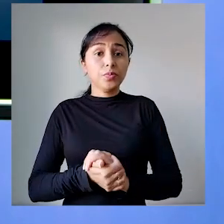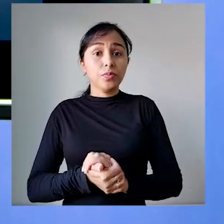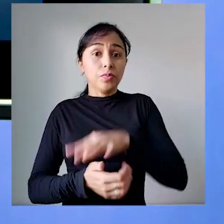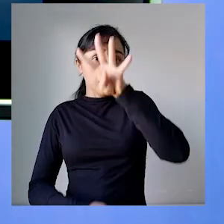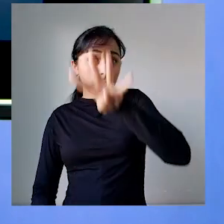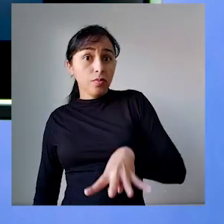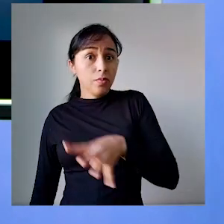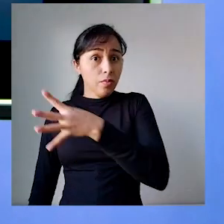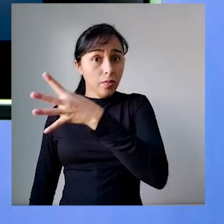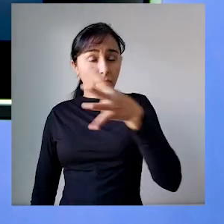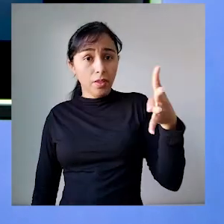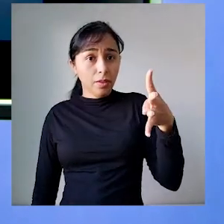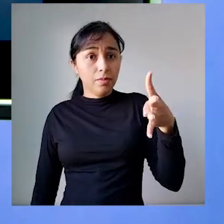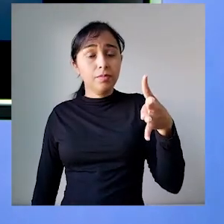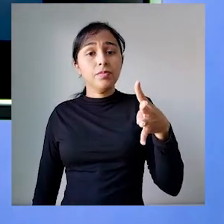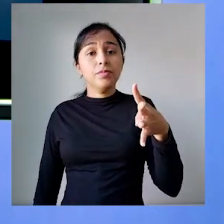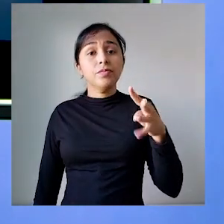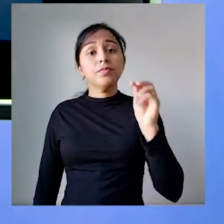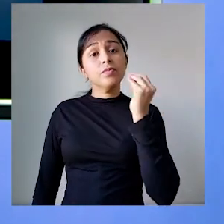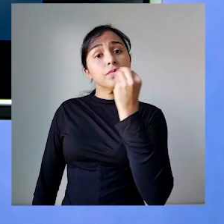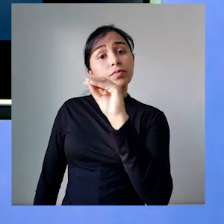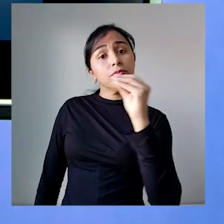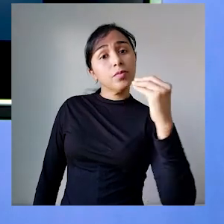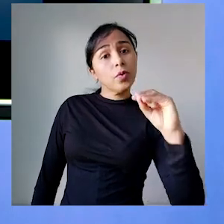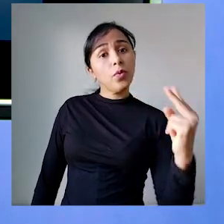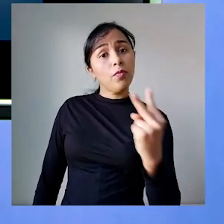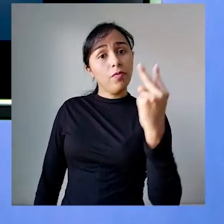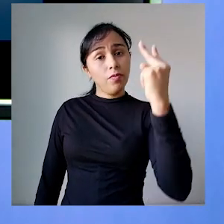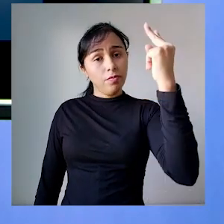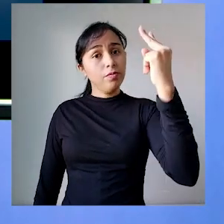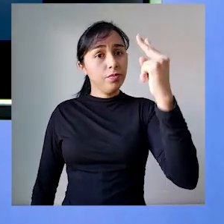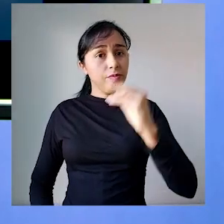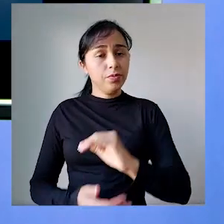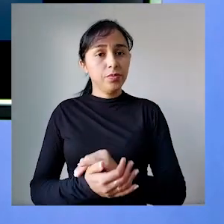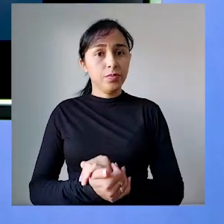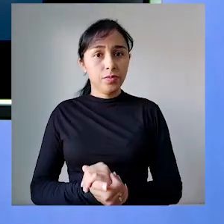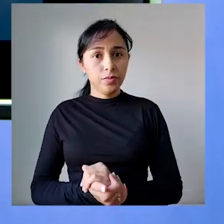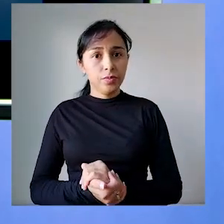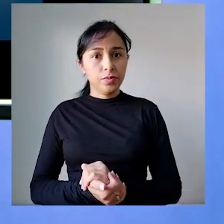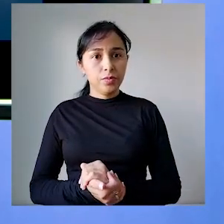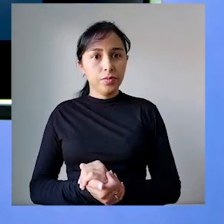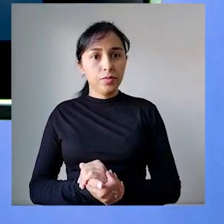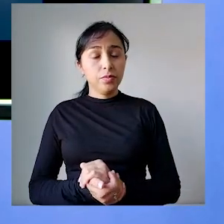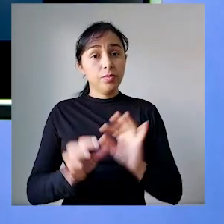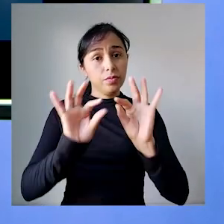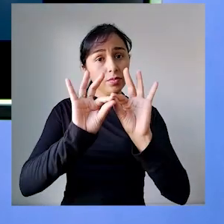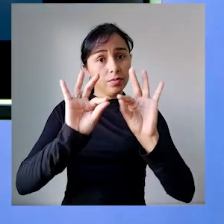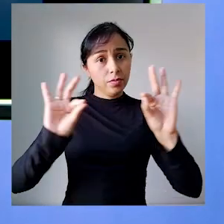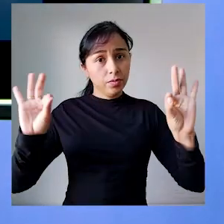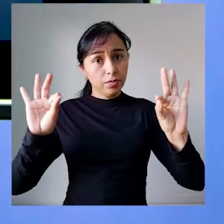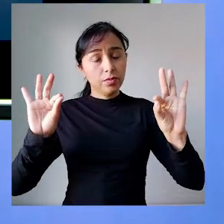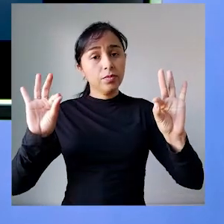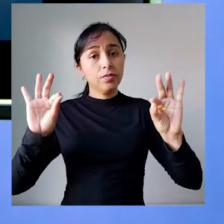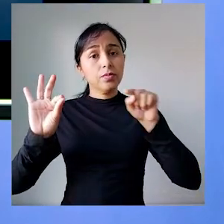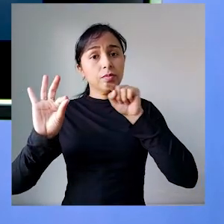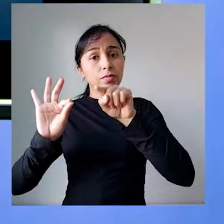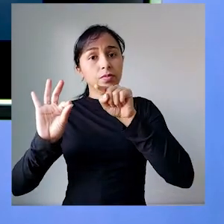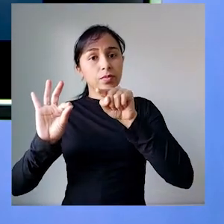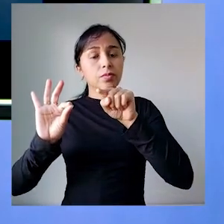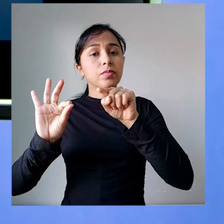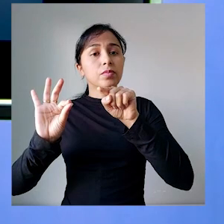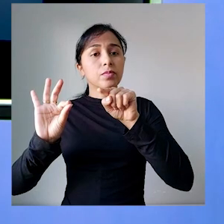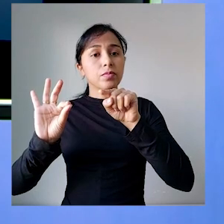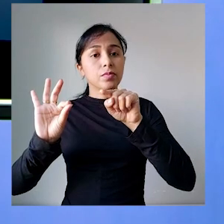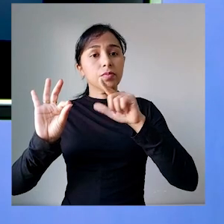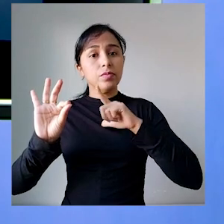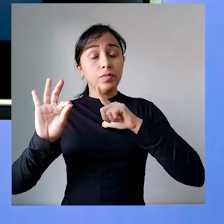o número aqui vai começar em cima. E aí cabe a você decidir se vai ser o 16 ou o 20 que vai ficar em cima. Aqui